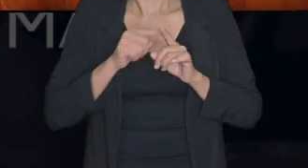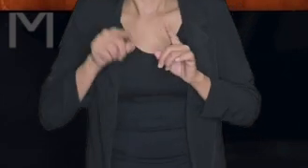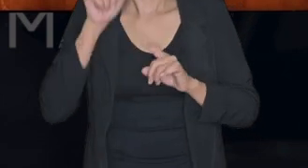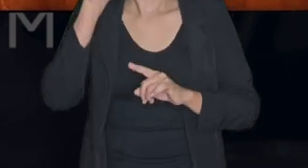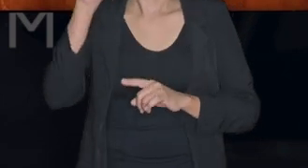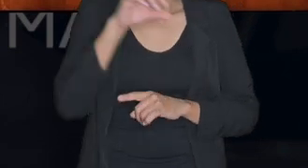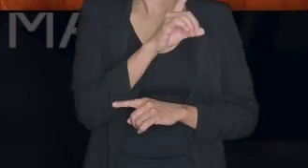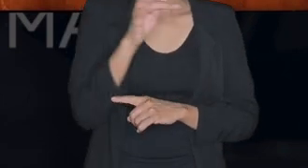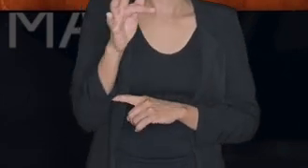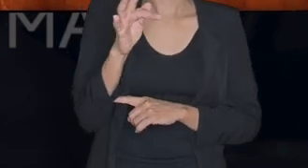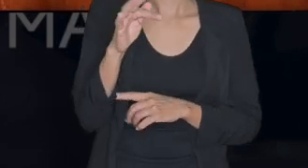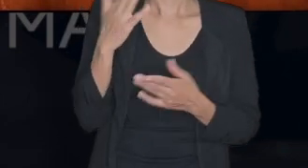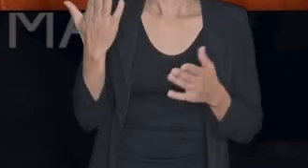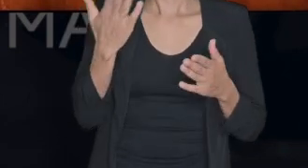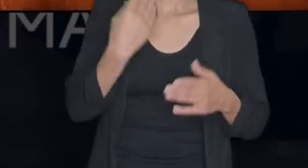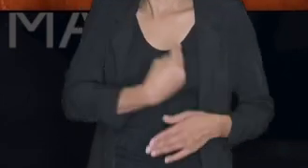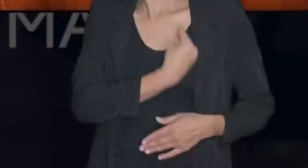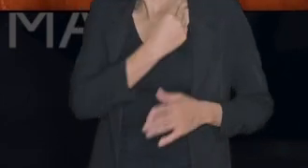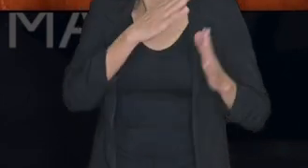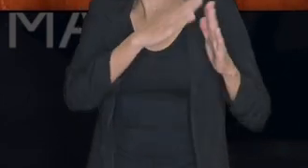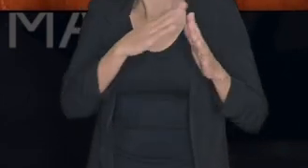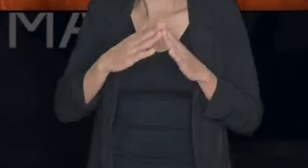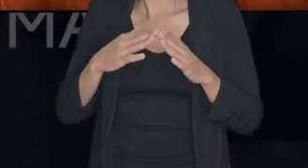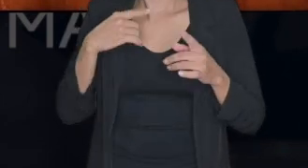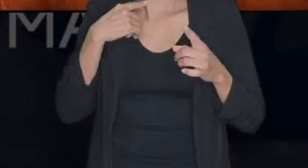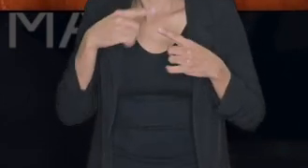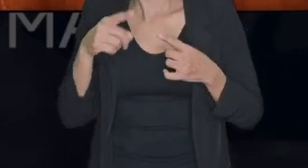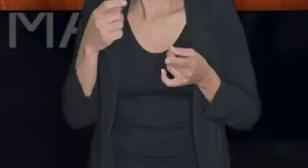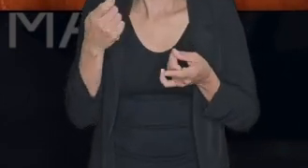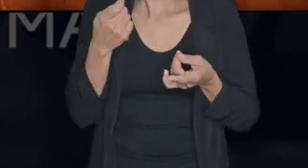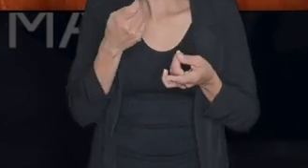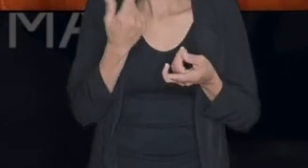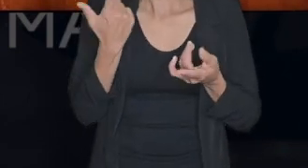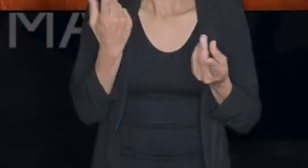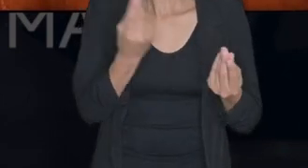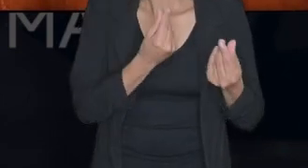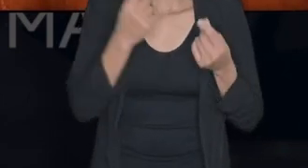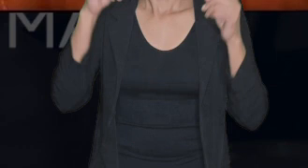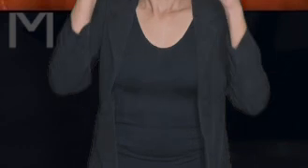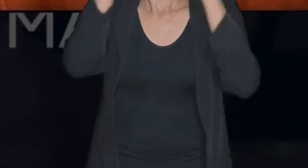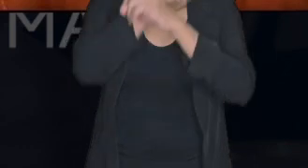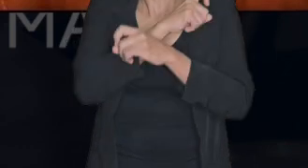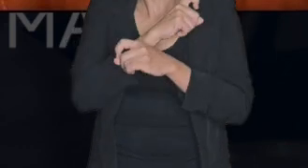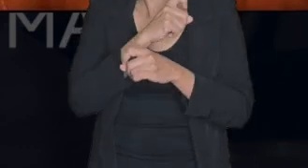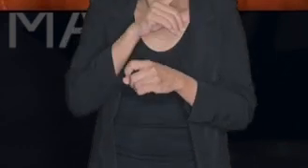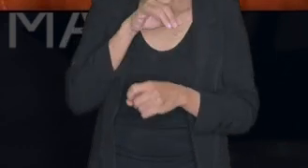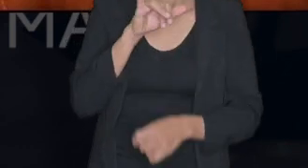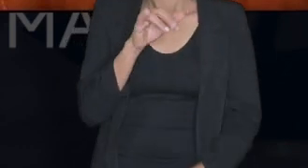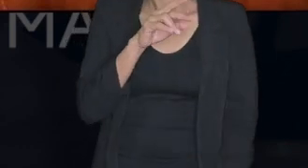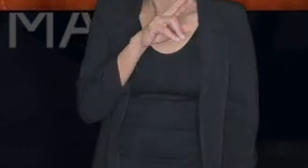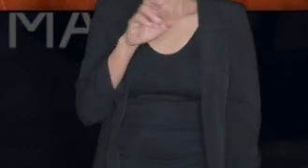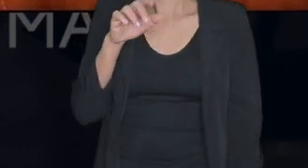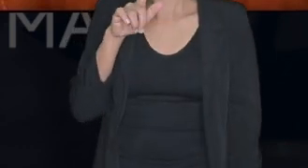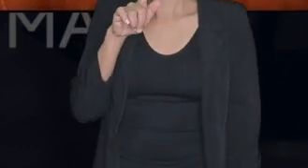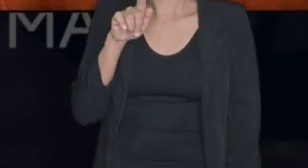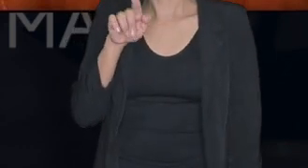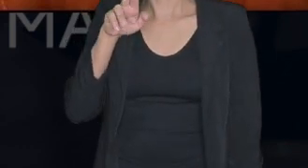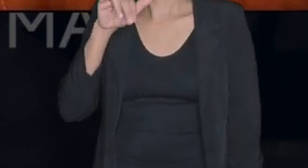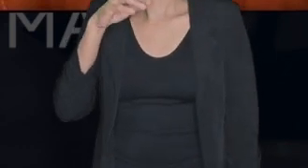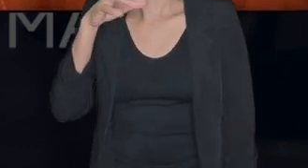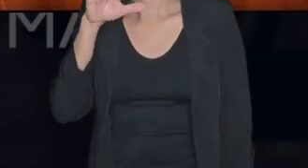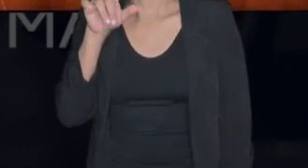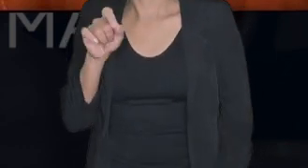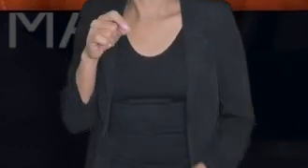imóveis irregulares, com questão fundiária densa, e daí a gente precisa verificar. O exercício da